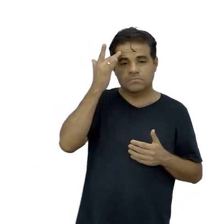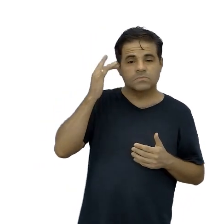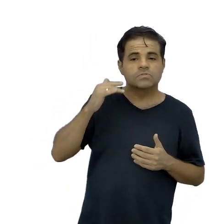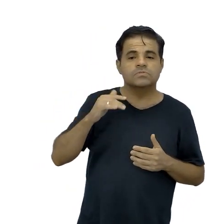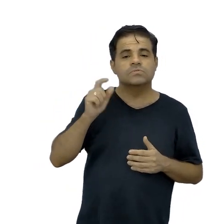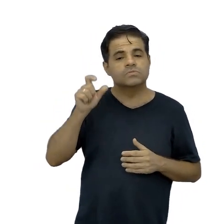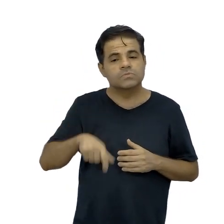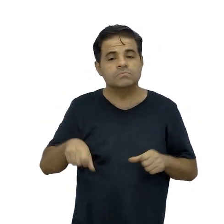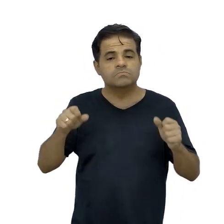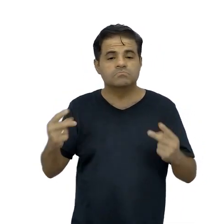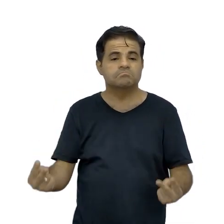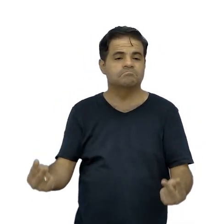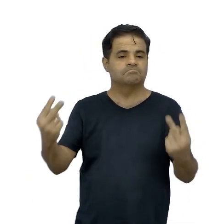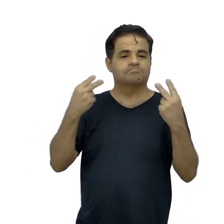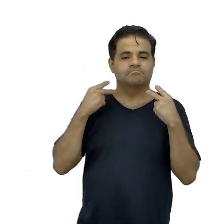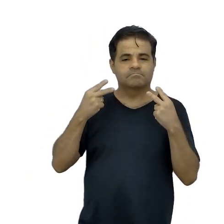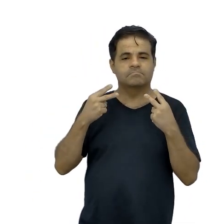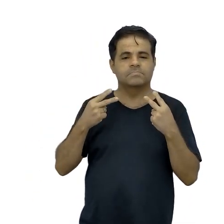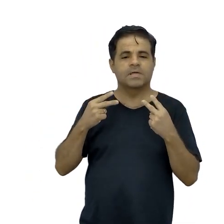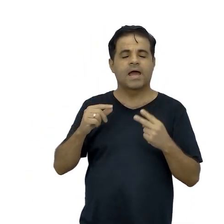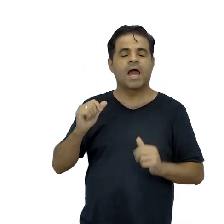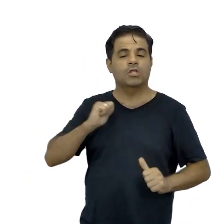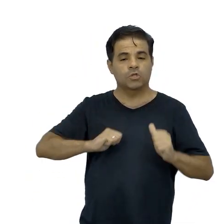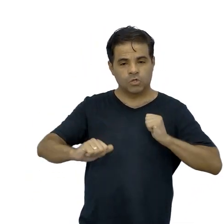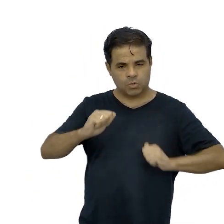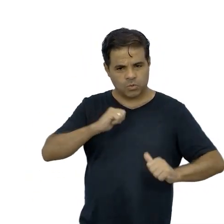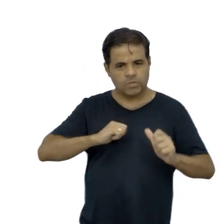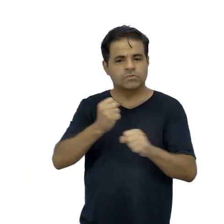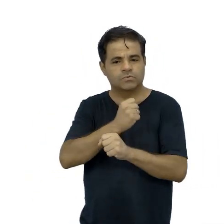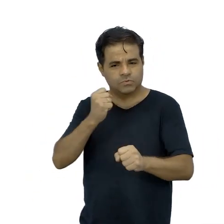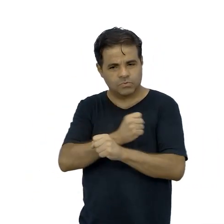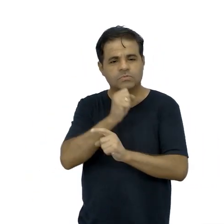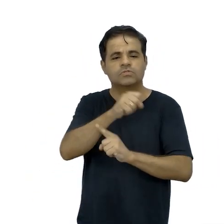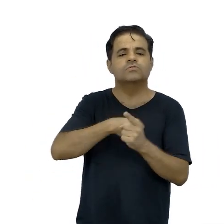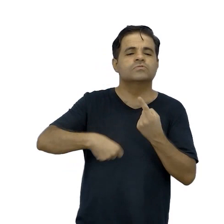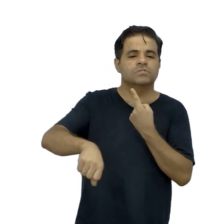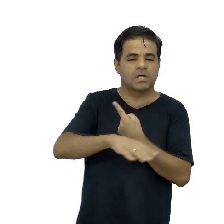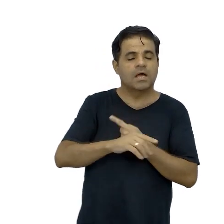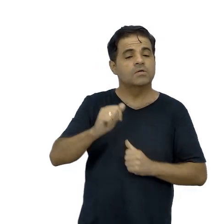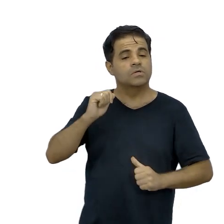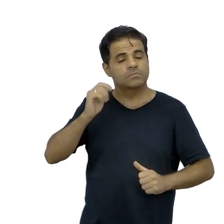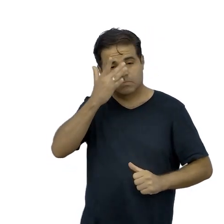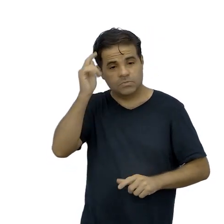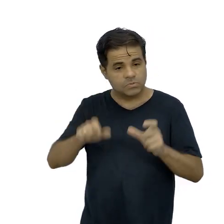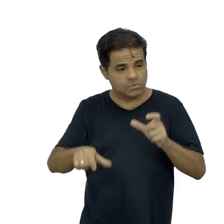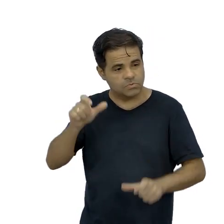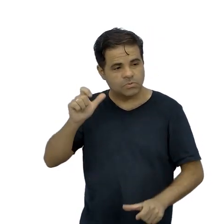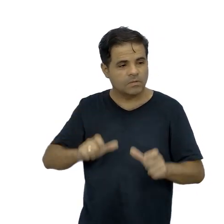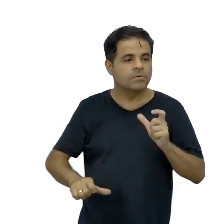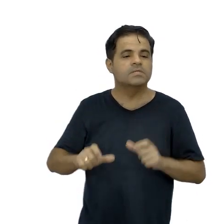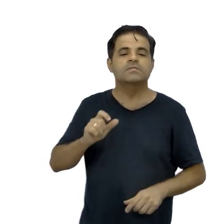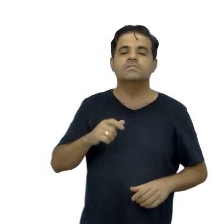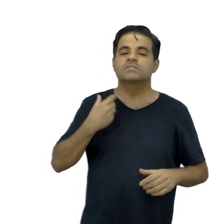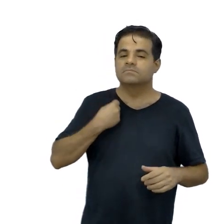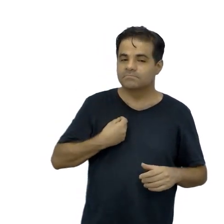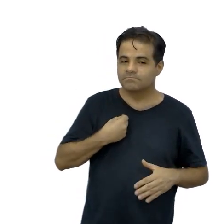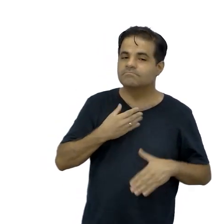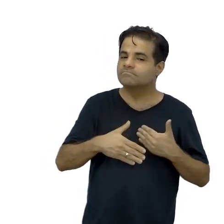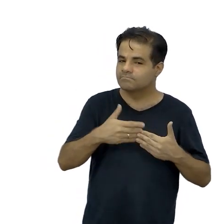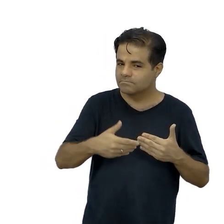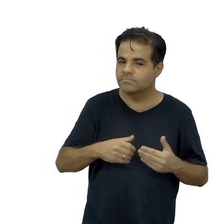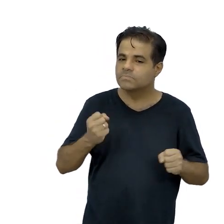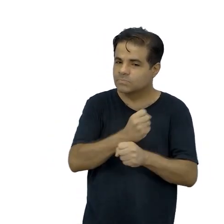sujeitos vistos como atores construtores sociais, sujeitos ativos que, dialogicamente,